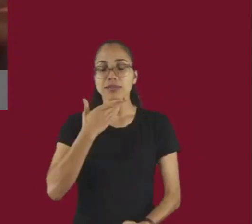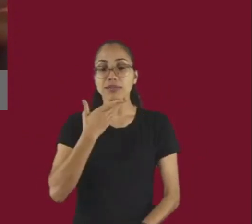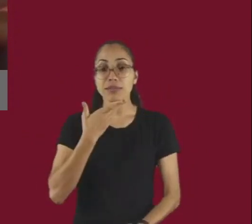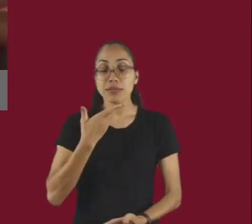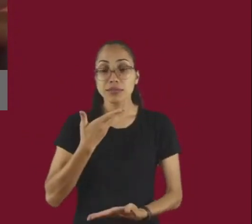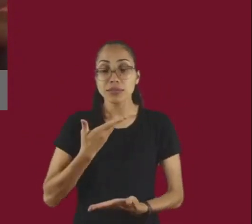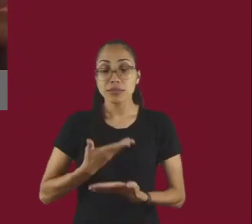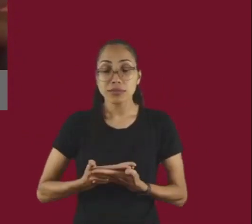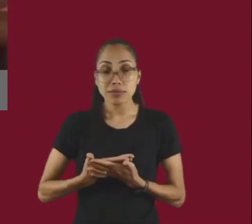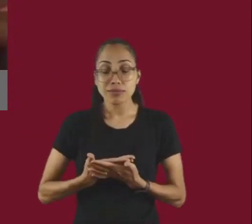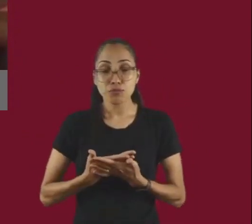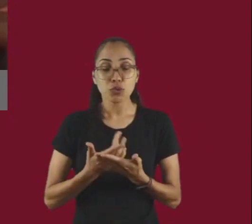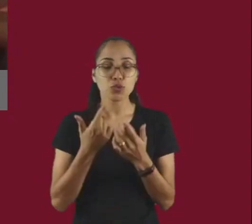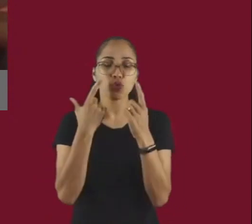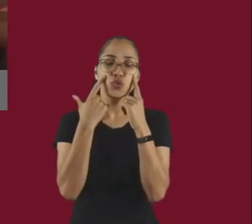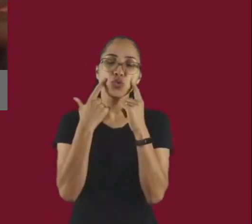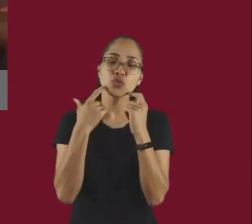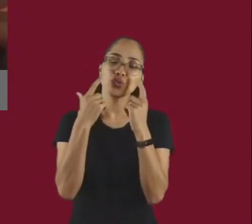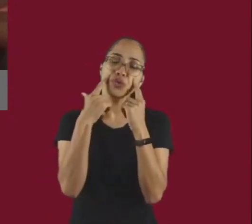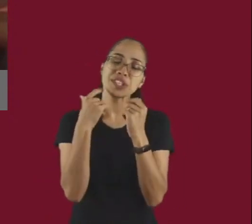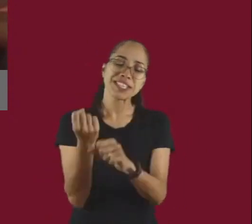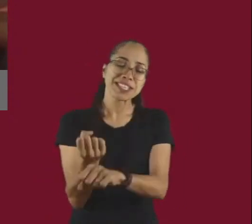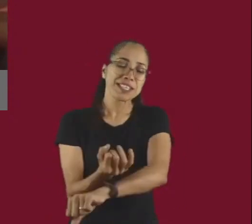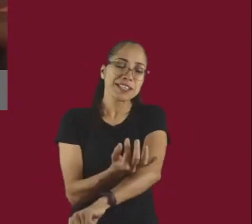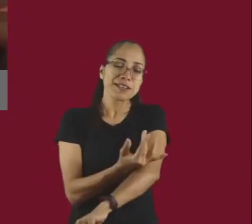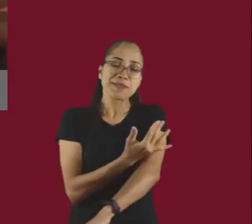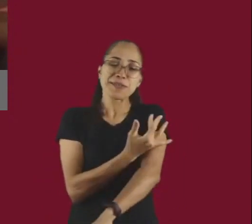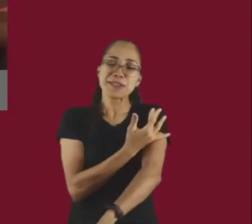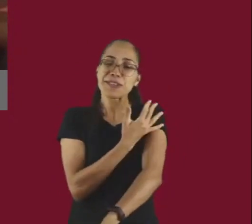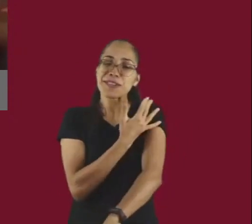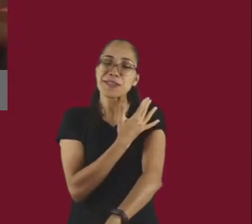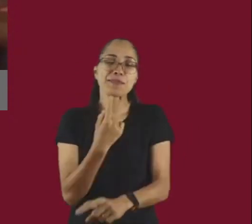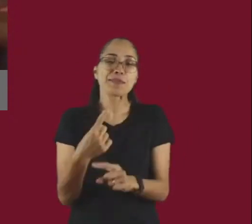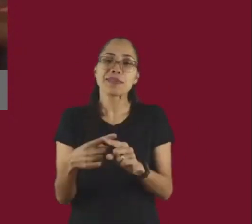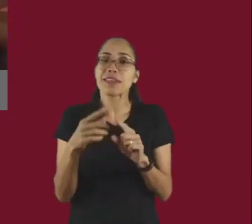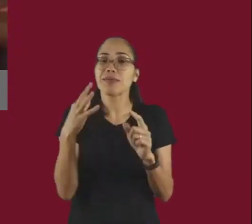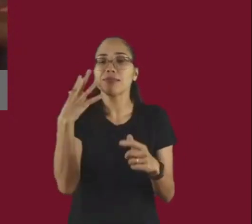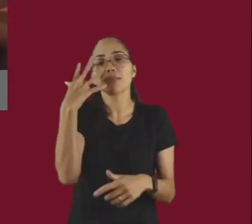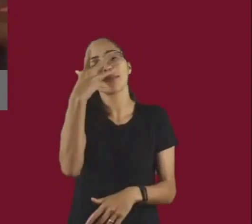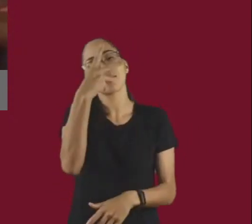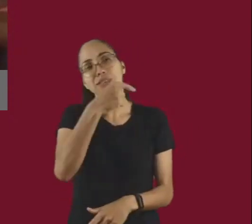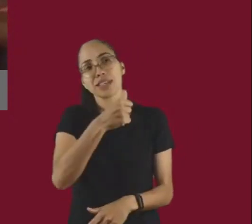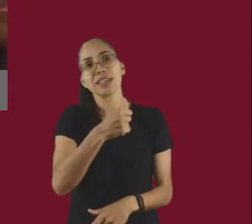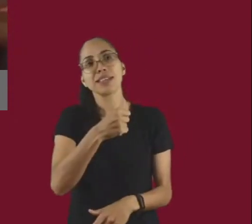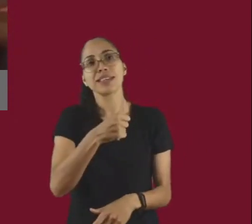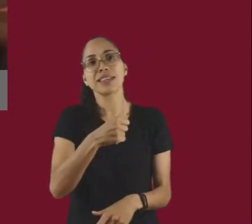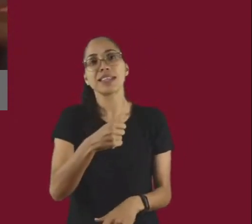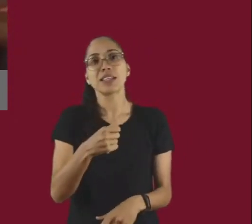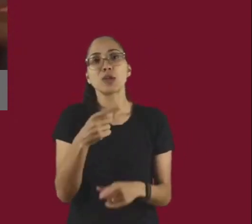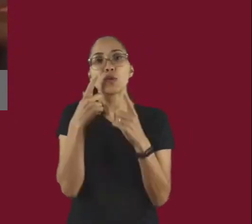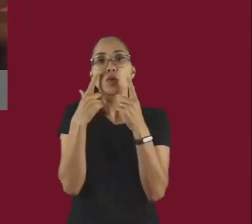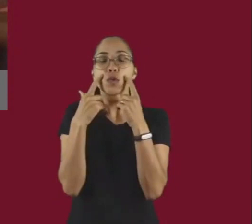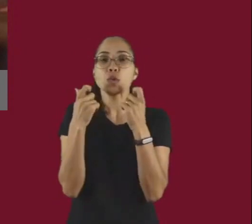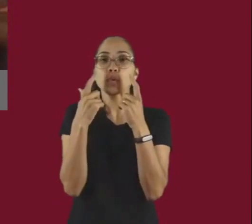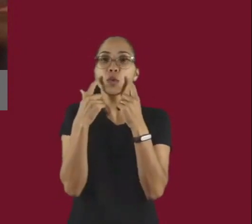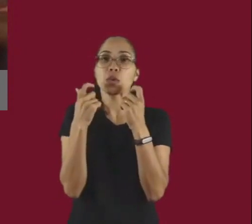pela beleza, né, que é o melhor choro que tem. E chorei